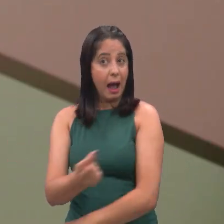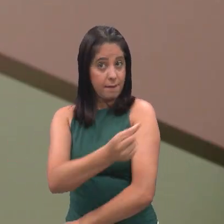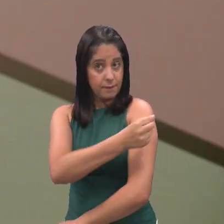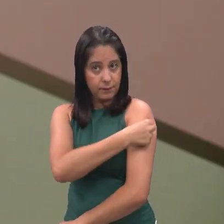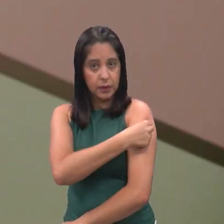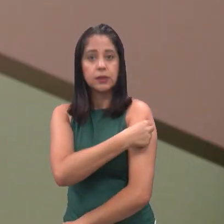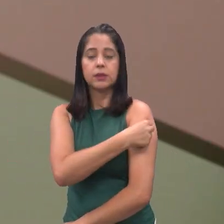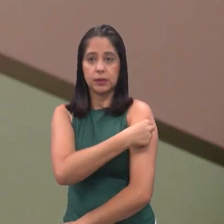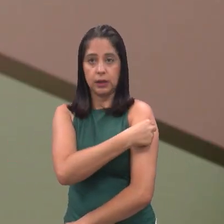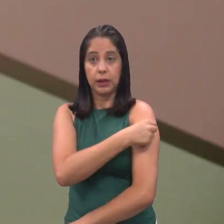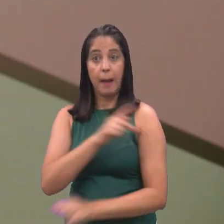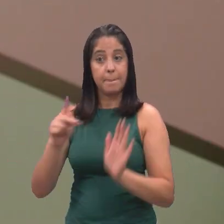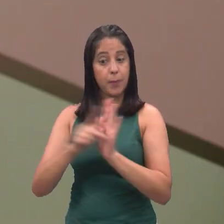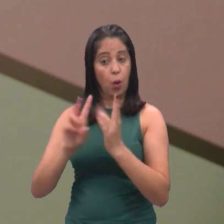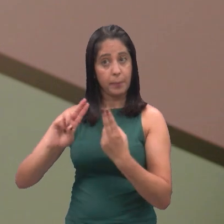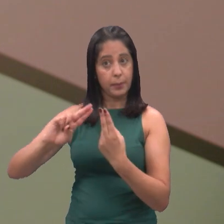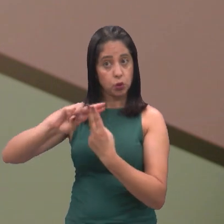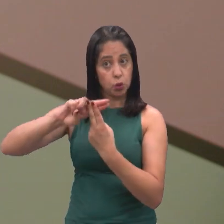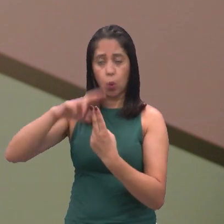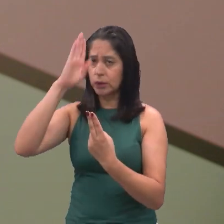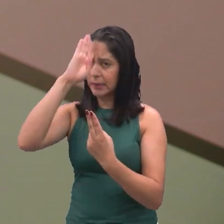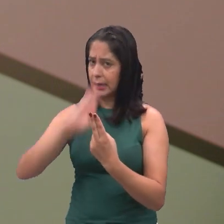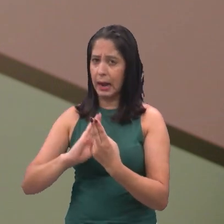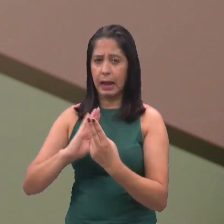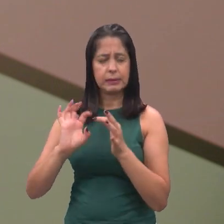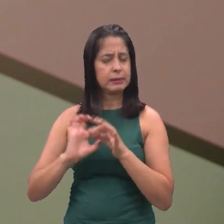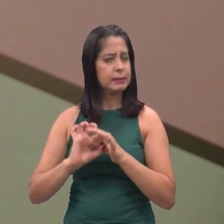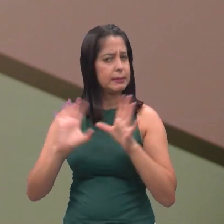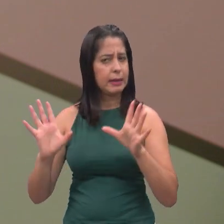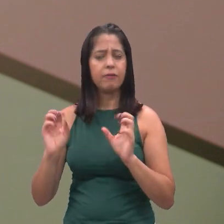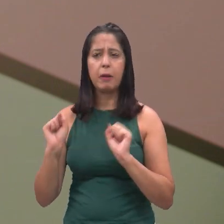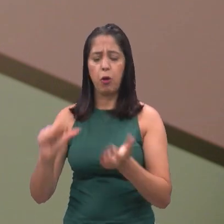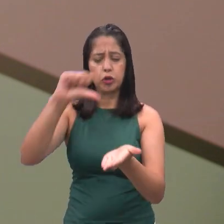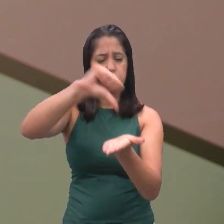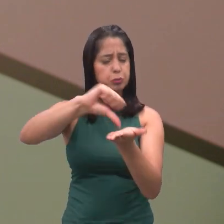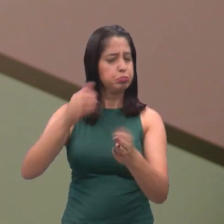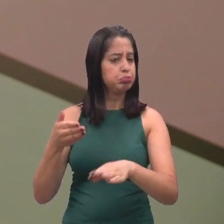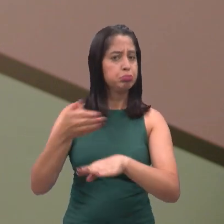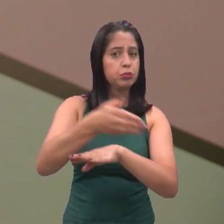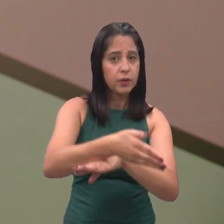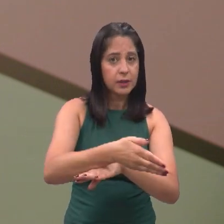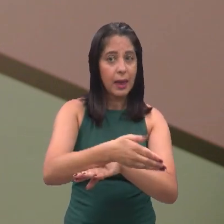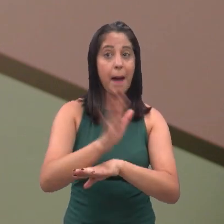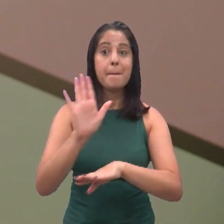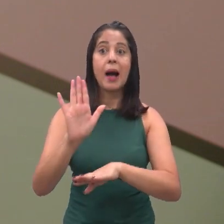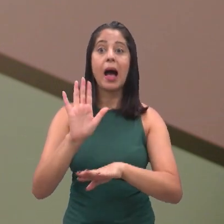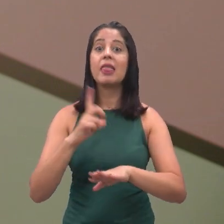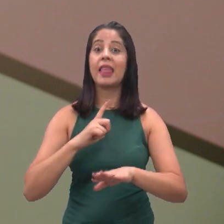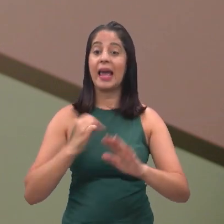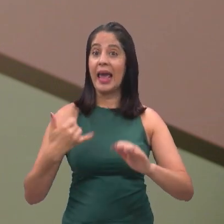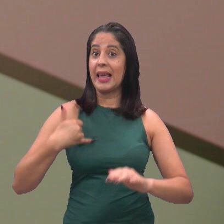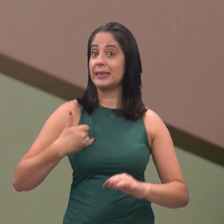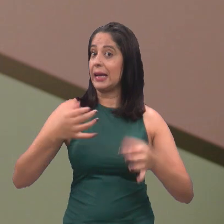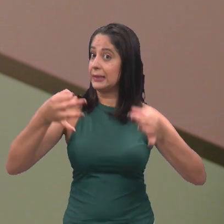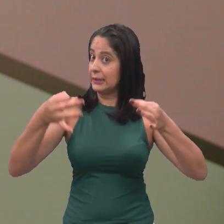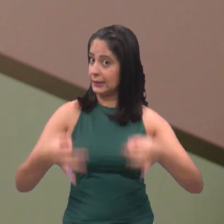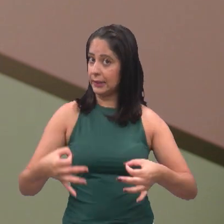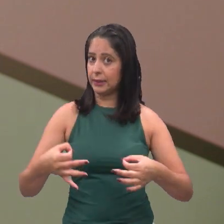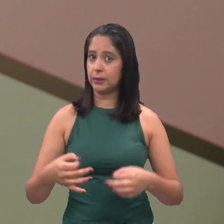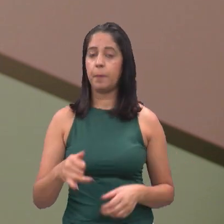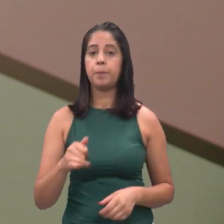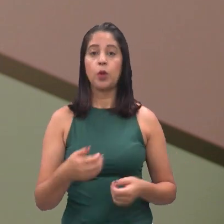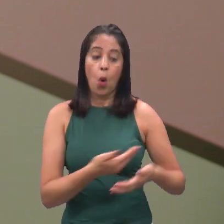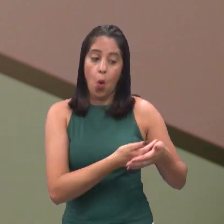pelo Ministério da Saúde, então você pode ir em qualquer UBS, mas existem faixas etárias. Sim. Então, o